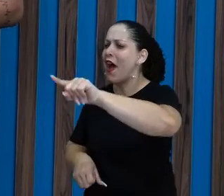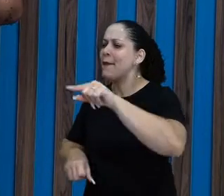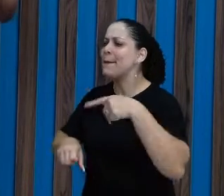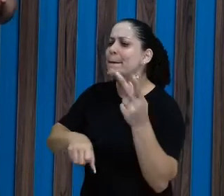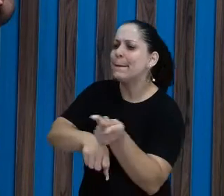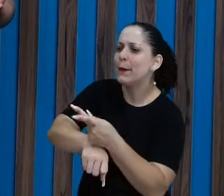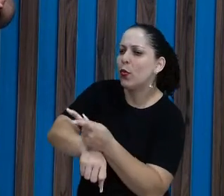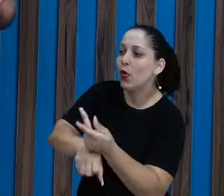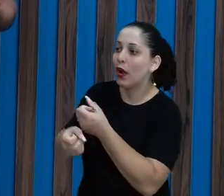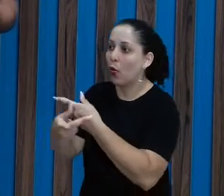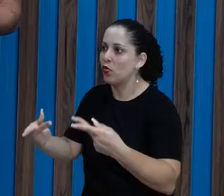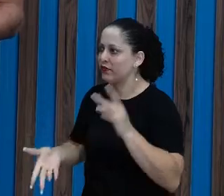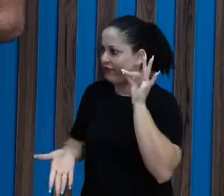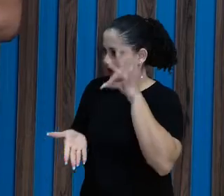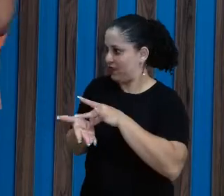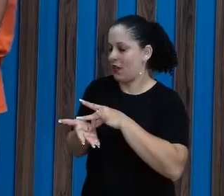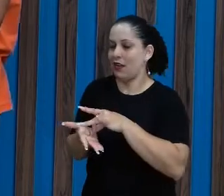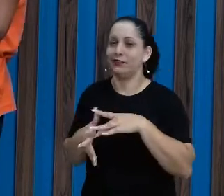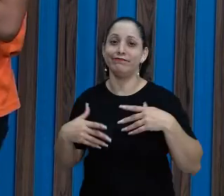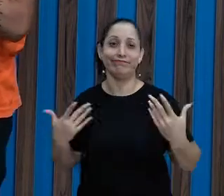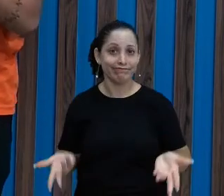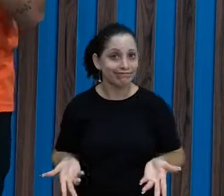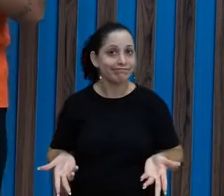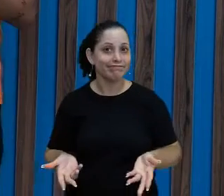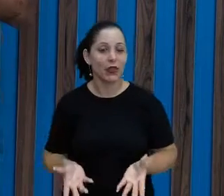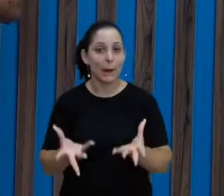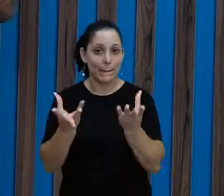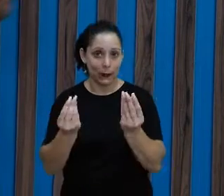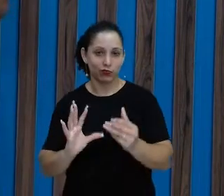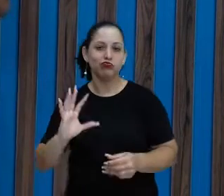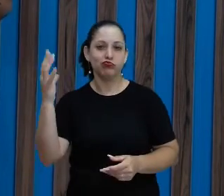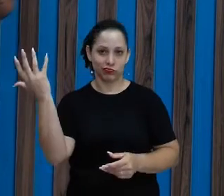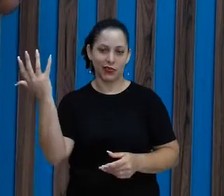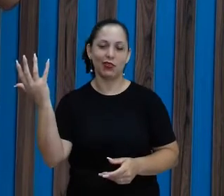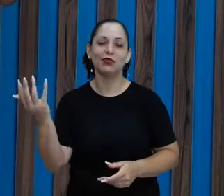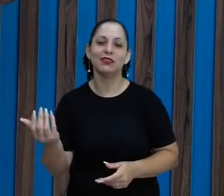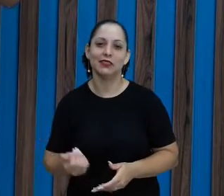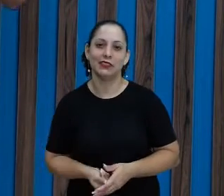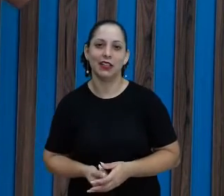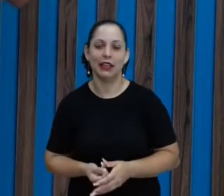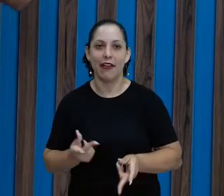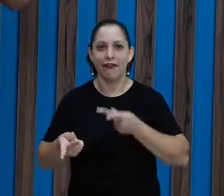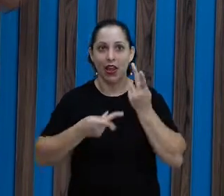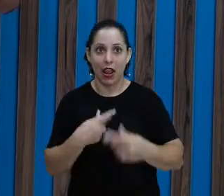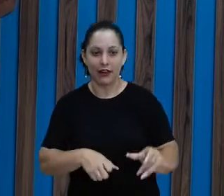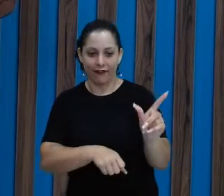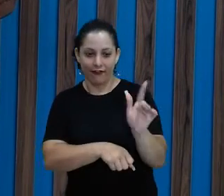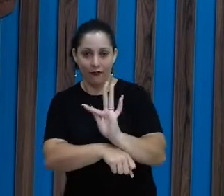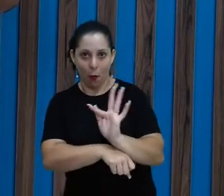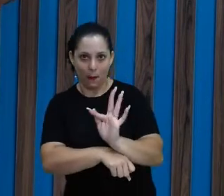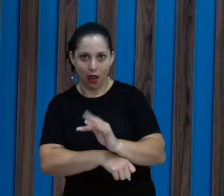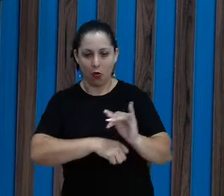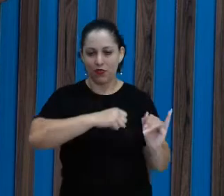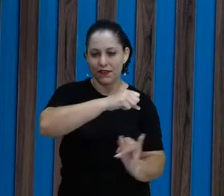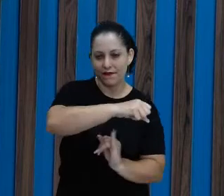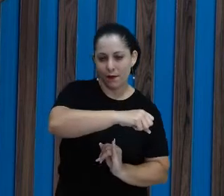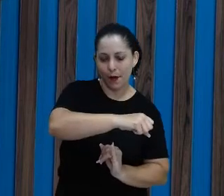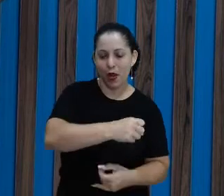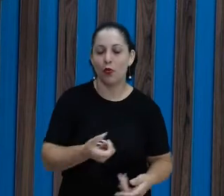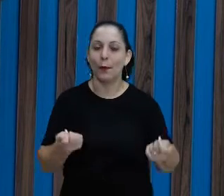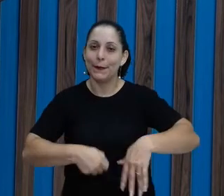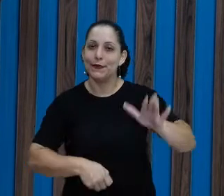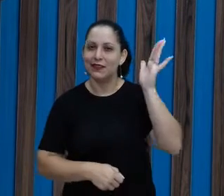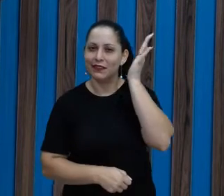né? Como se isso não fosse uma ocupação. Então a gente bate muito nessa tecla de falar do formal e não formal, para que a gente